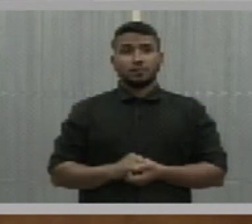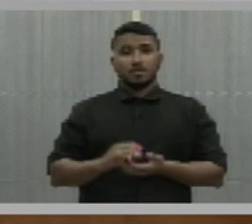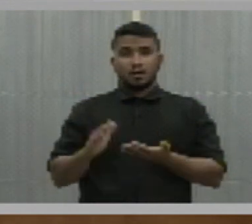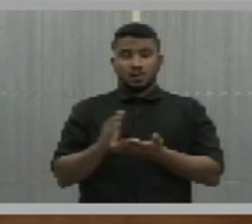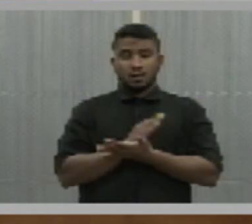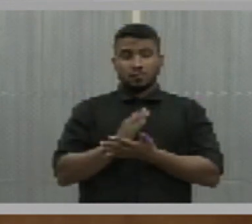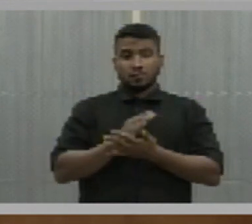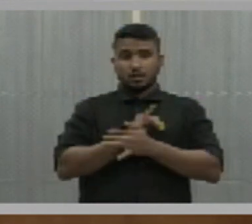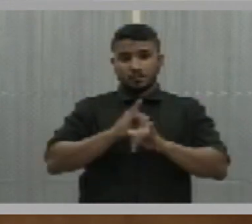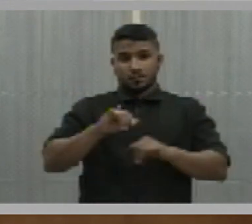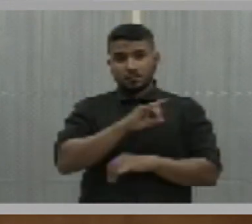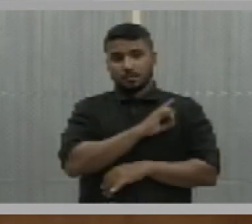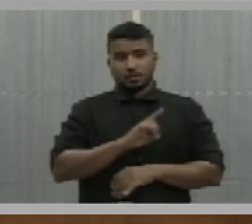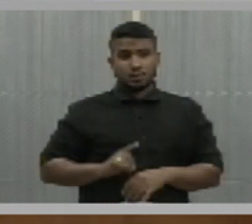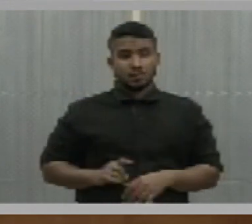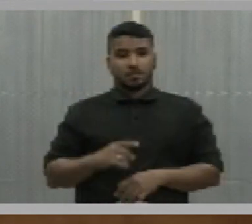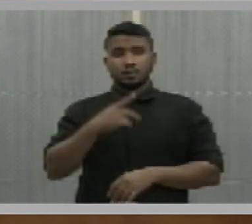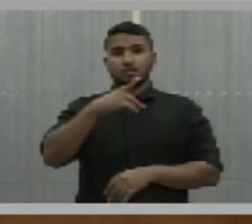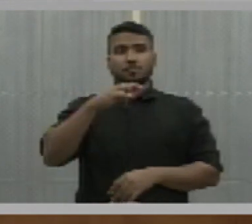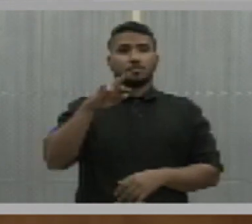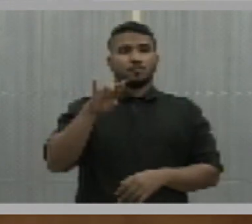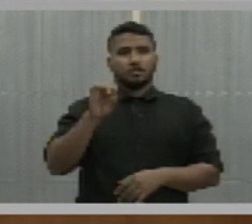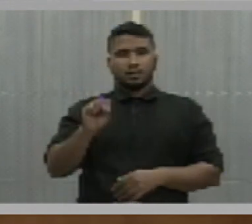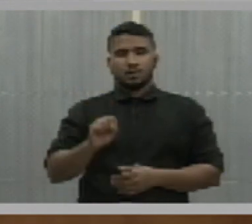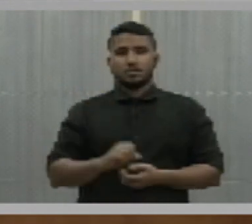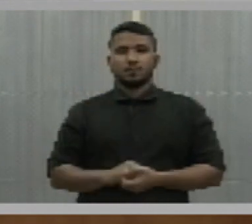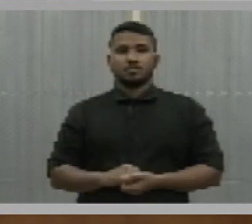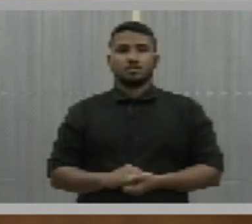pequenos avisos, o deputado Henrique Pires.